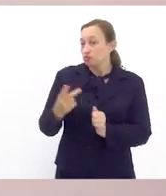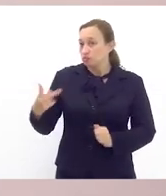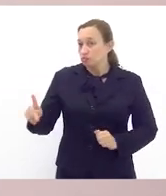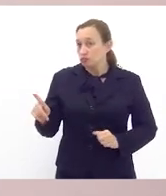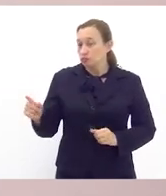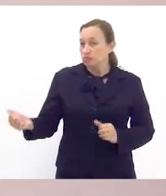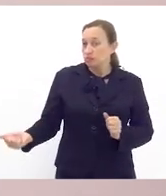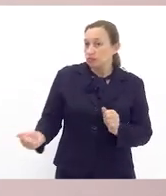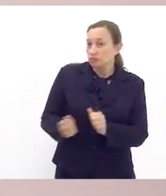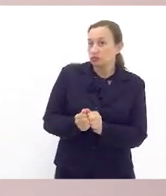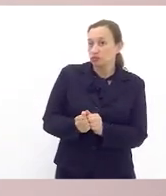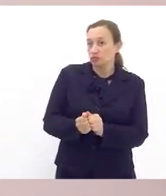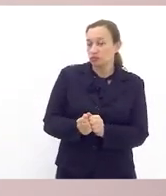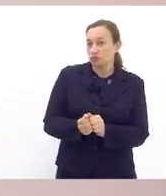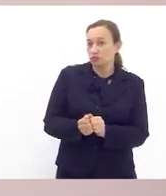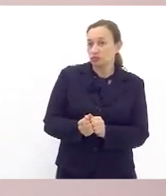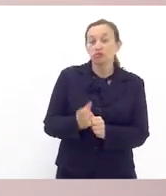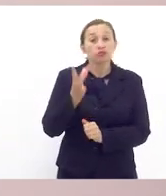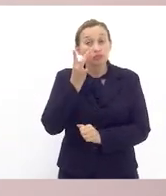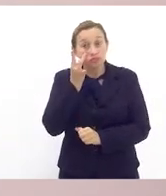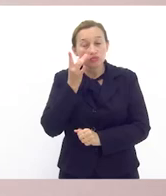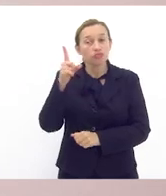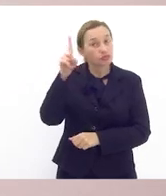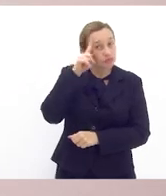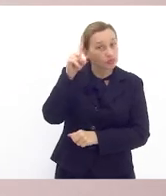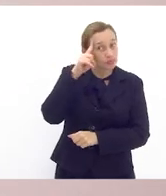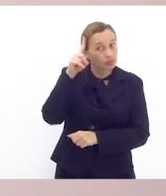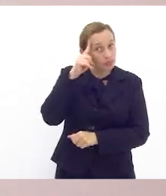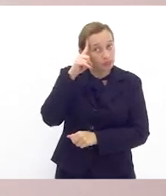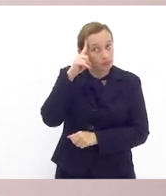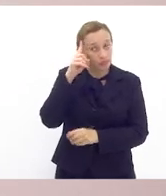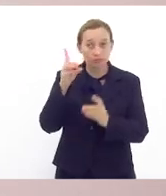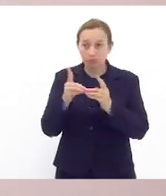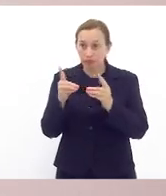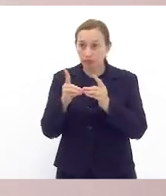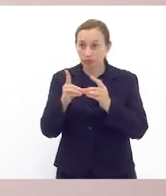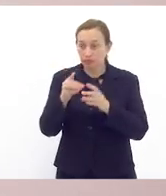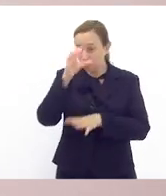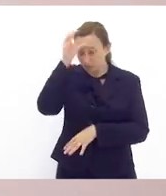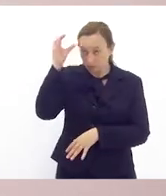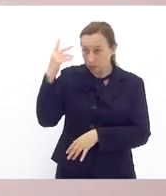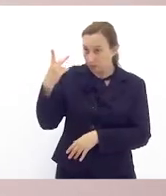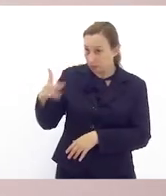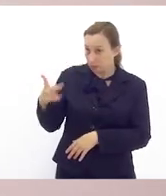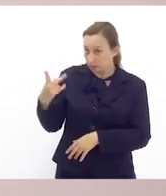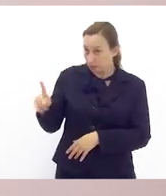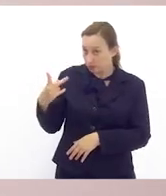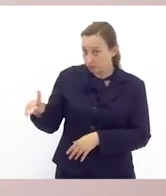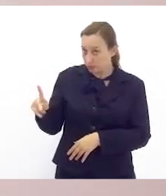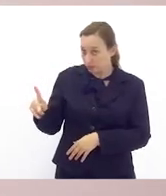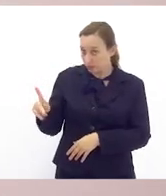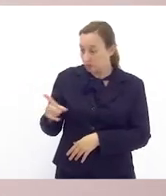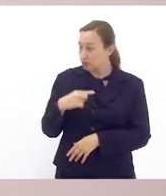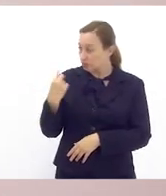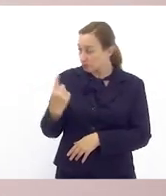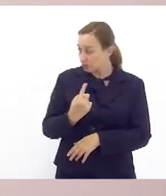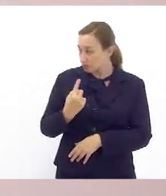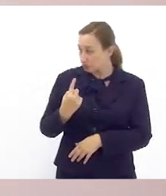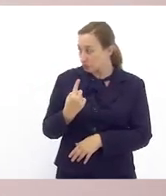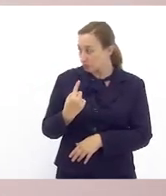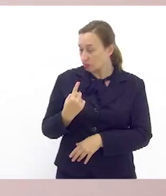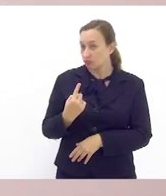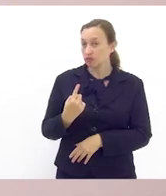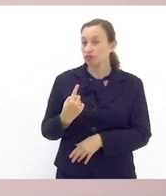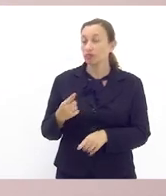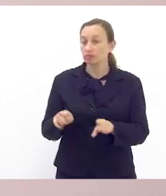ficassem ali presencialmente todos os dias atendendo o cliente deles que se tornam nossos consumidores